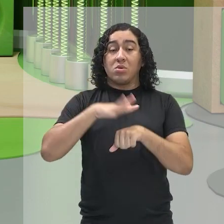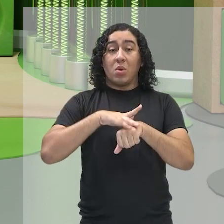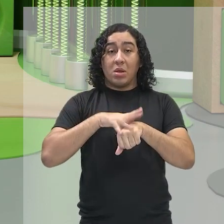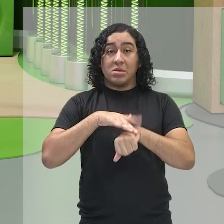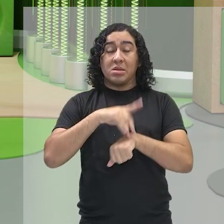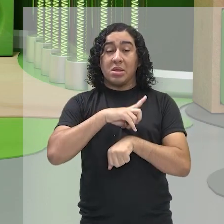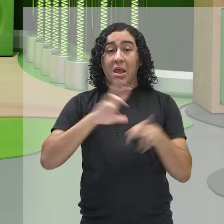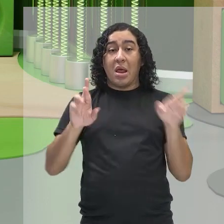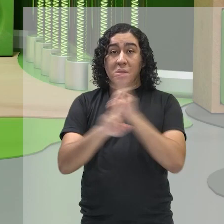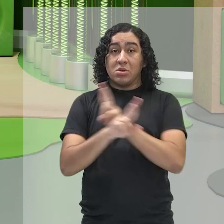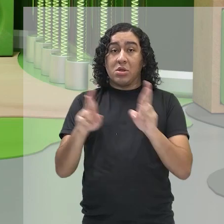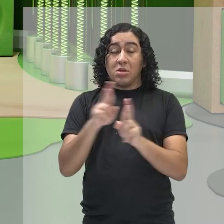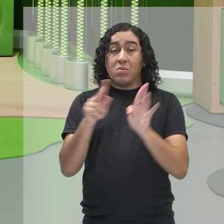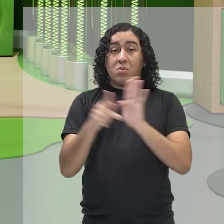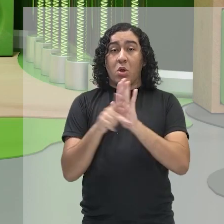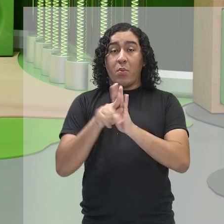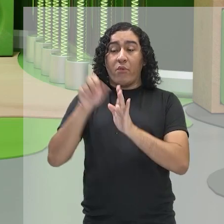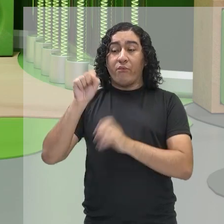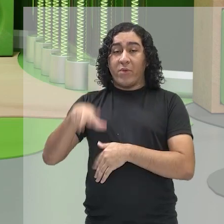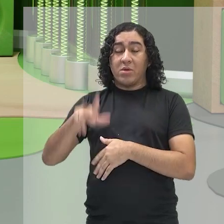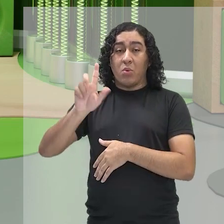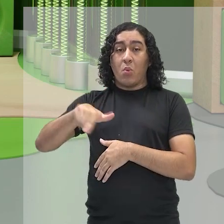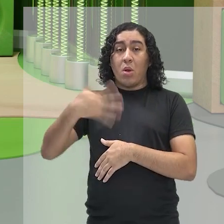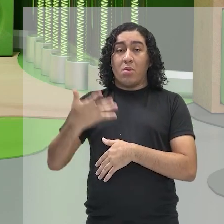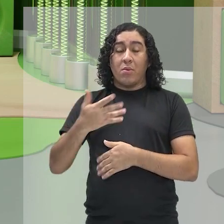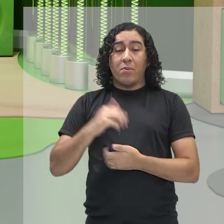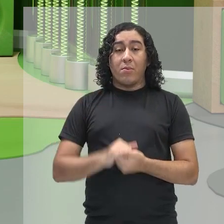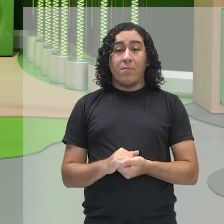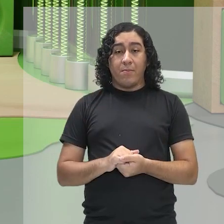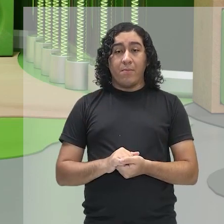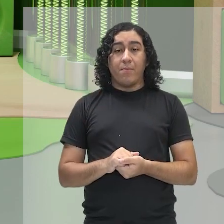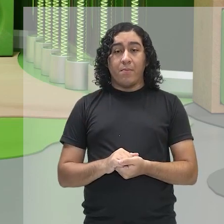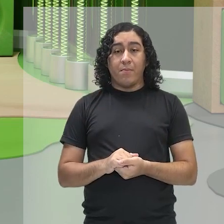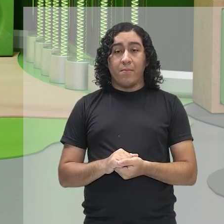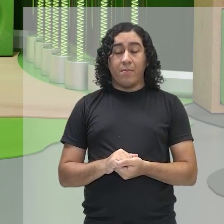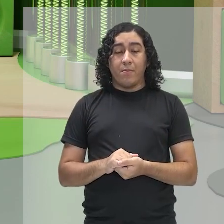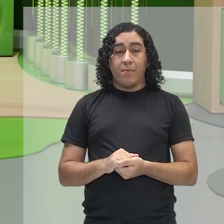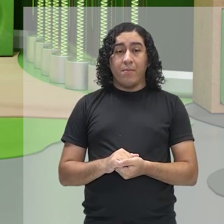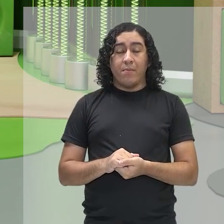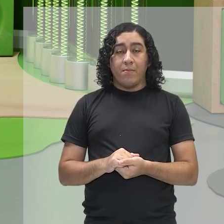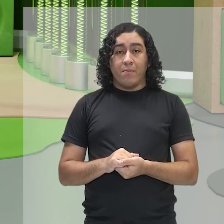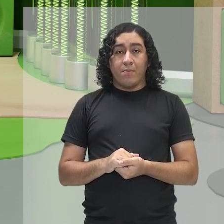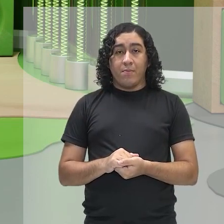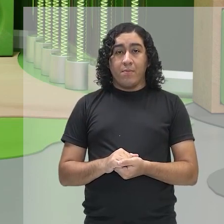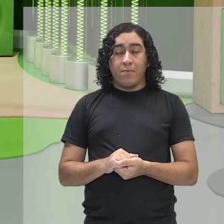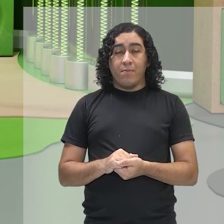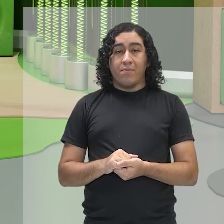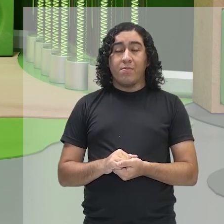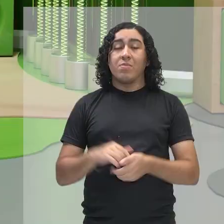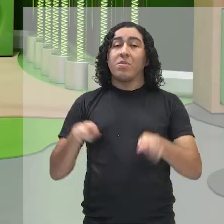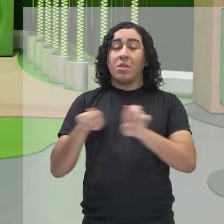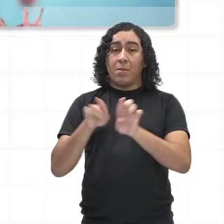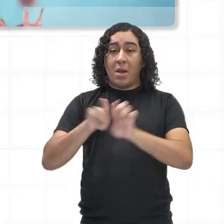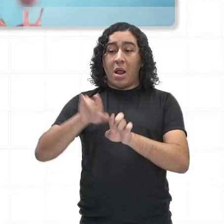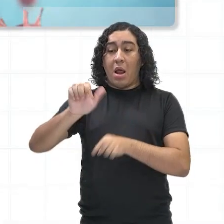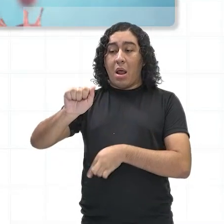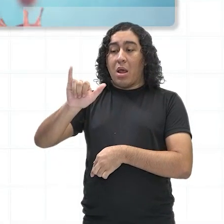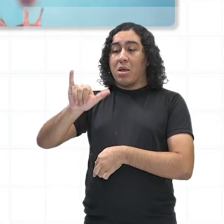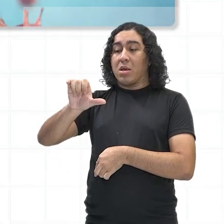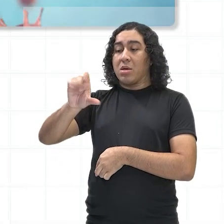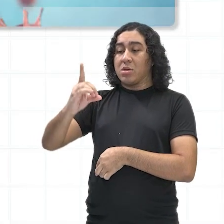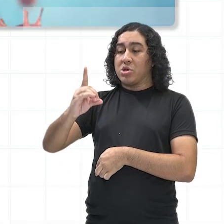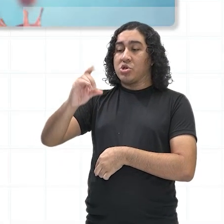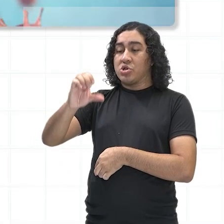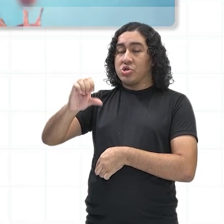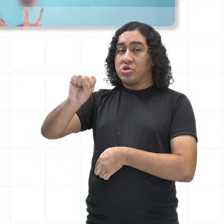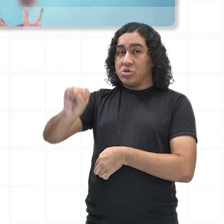também relacionada com o vírus, que é a síndrome da imunodeficiência adquirida, mais conhecida ali como AIDS. Então, observa aí